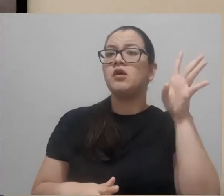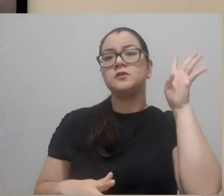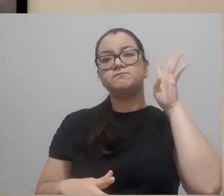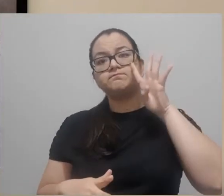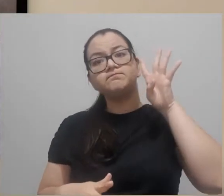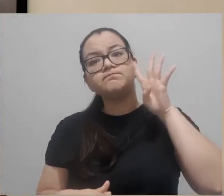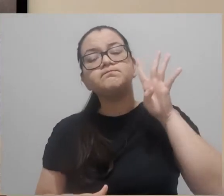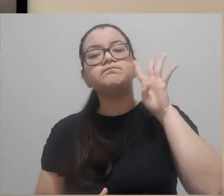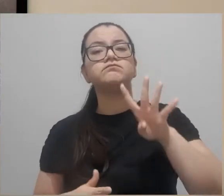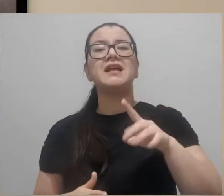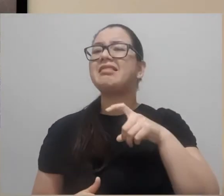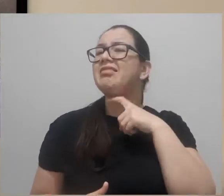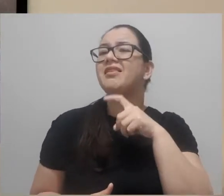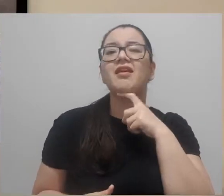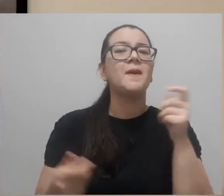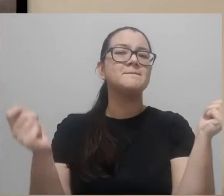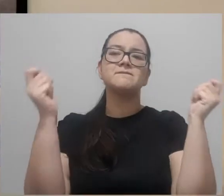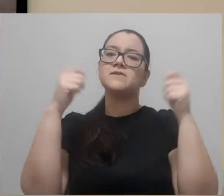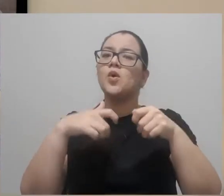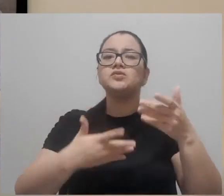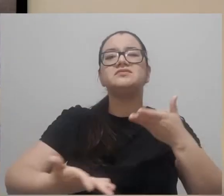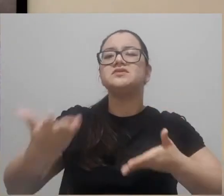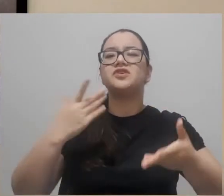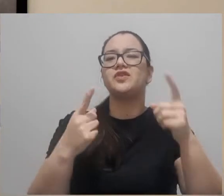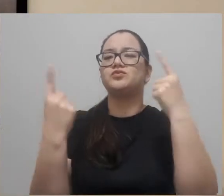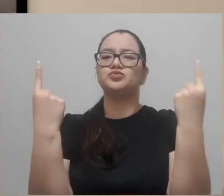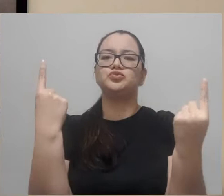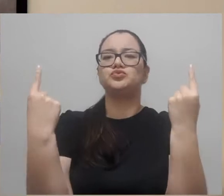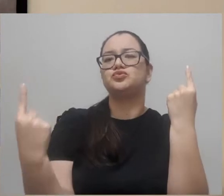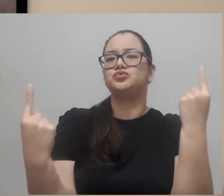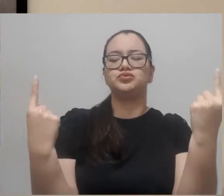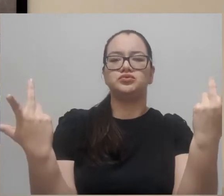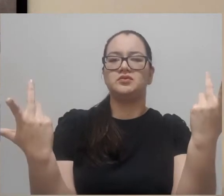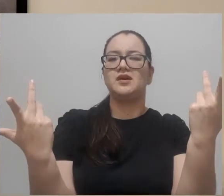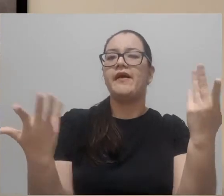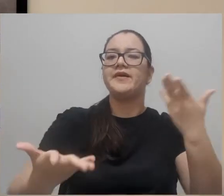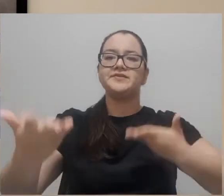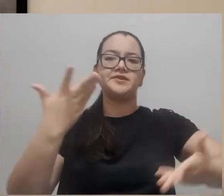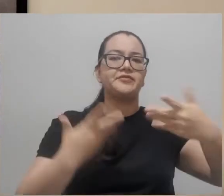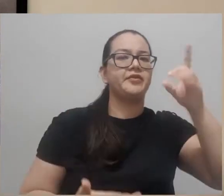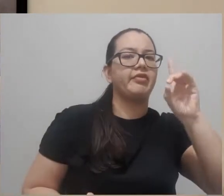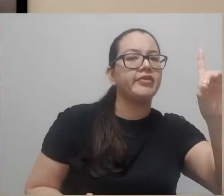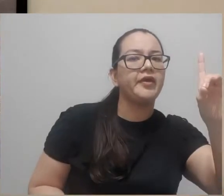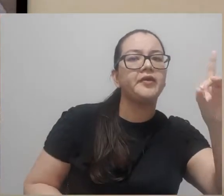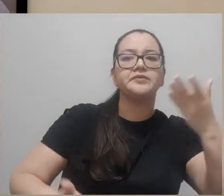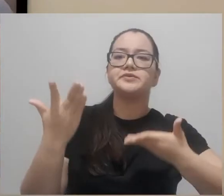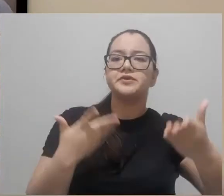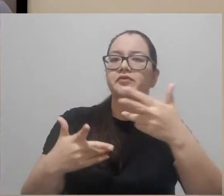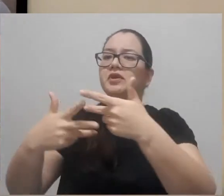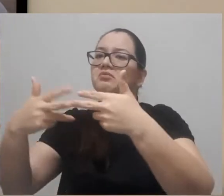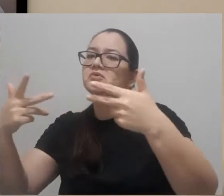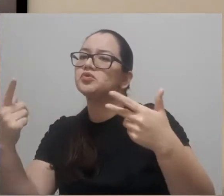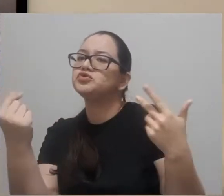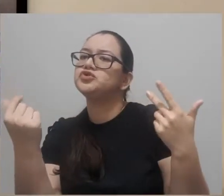senhores. Ninguém pode servir a Deus e aos bens. Ninguém